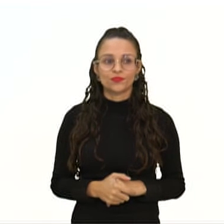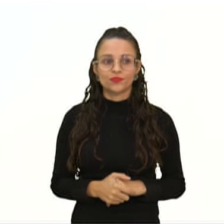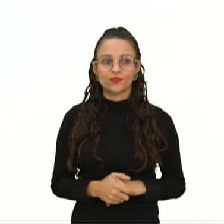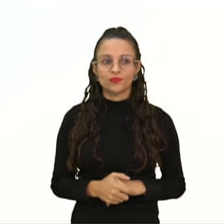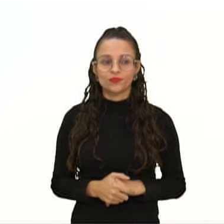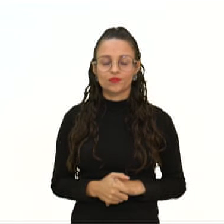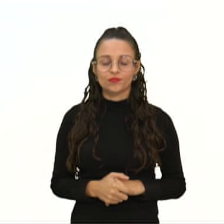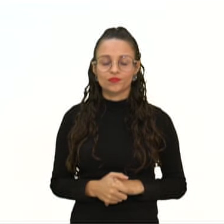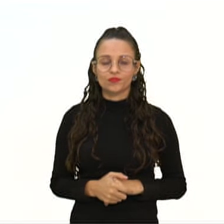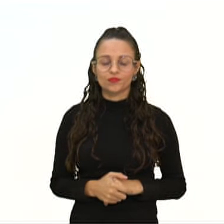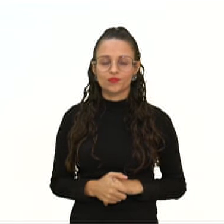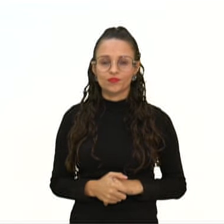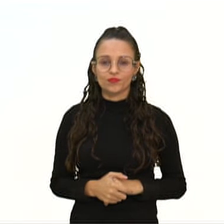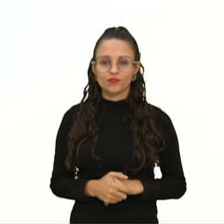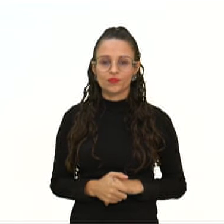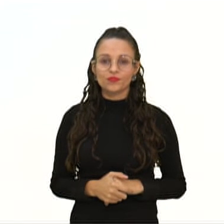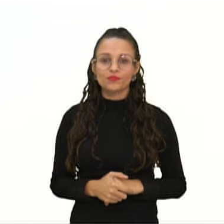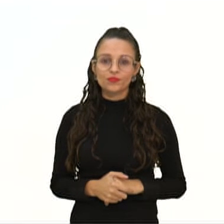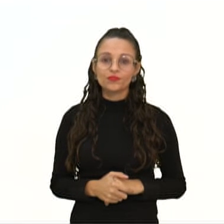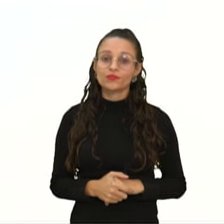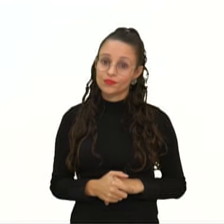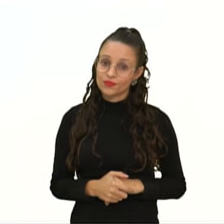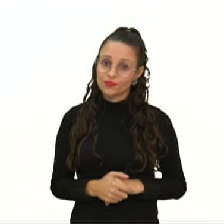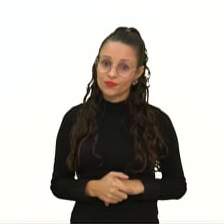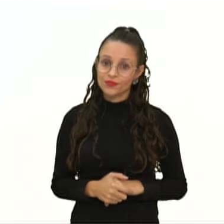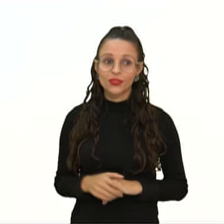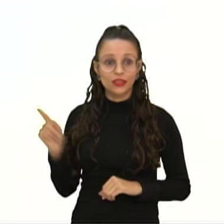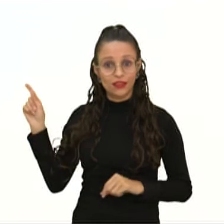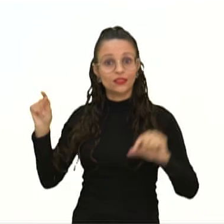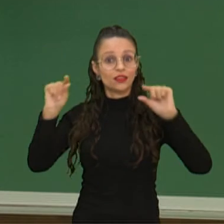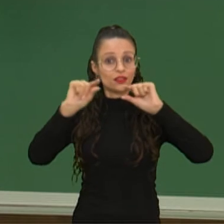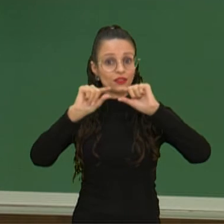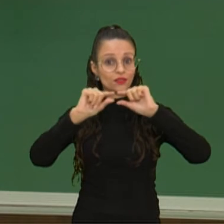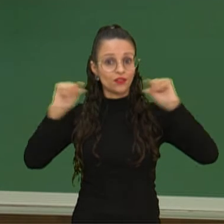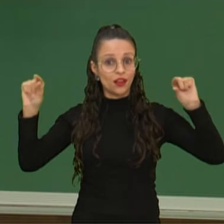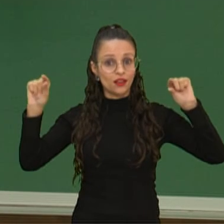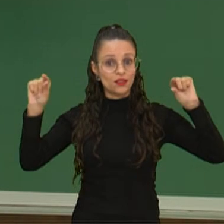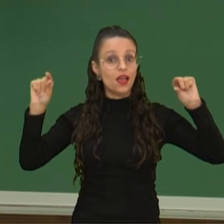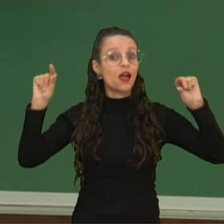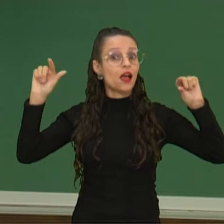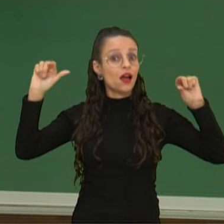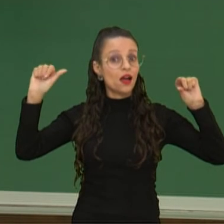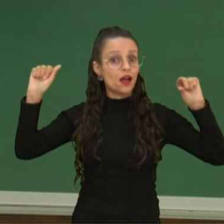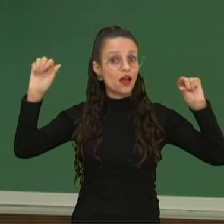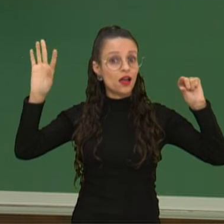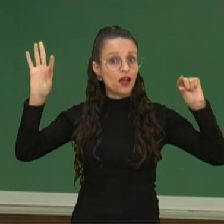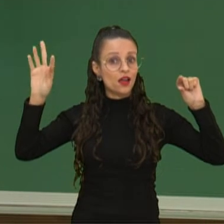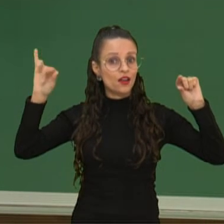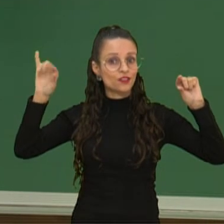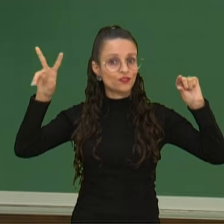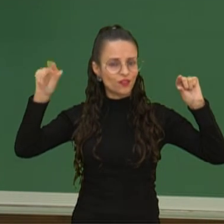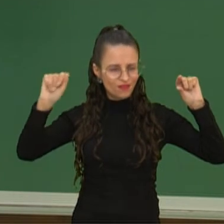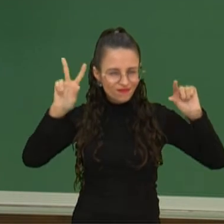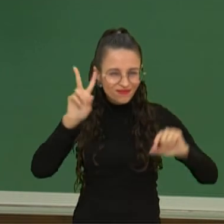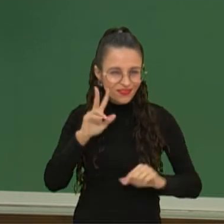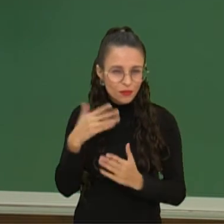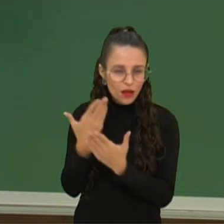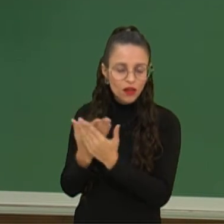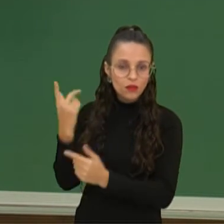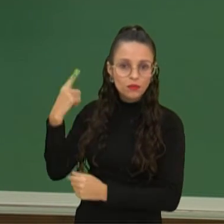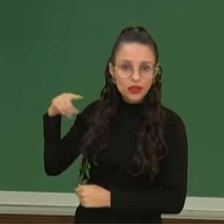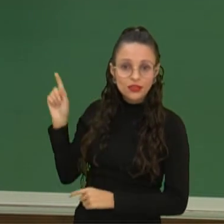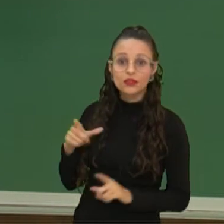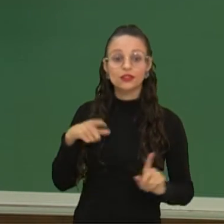invented the microwave oven. Essa frase aqui, ela tá na voz ativa. Lembra na aula anterior que eu falei para vocês que a gente tem